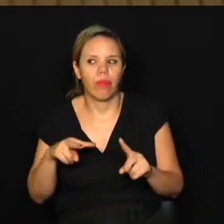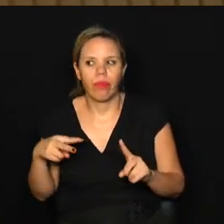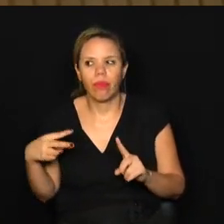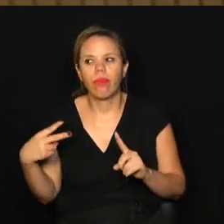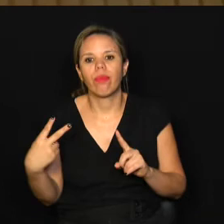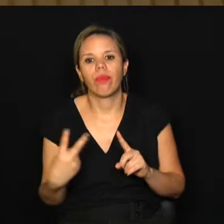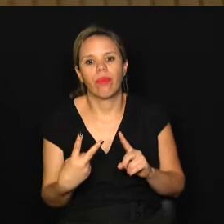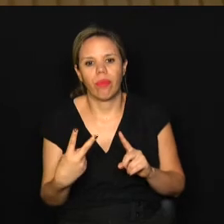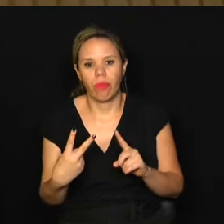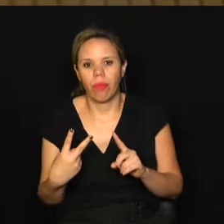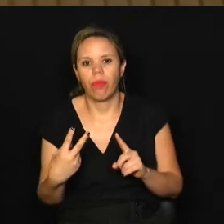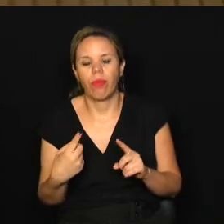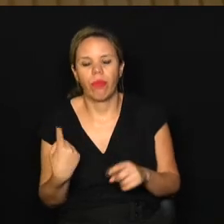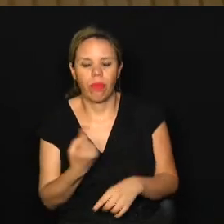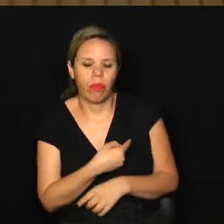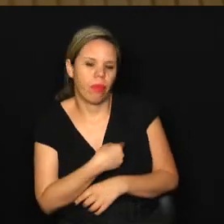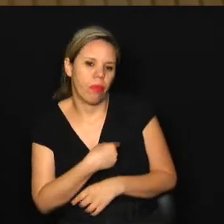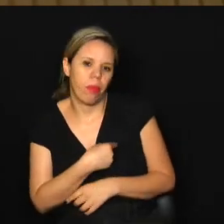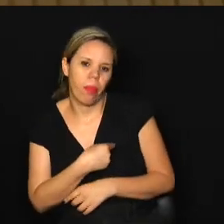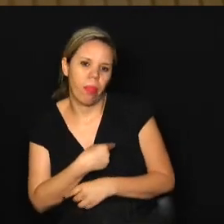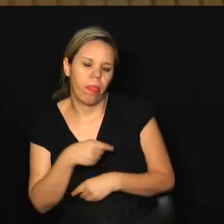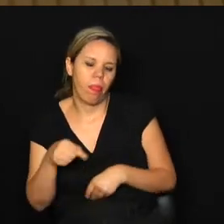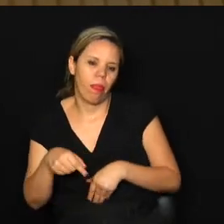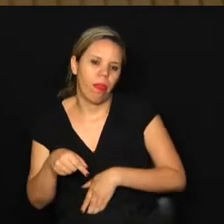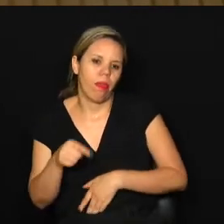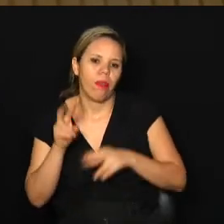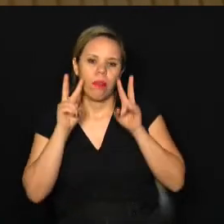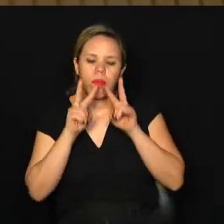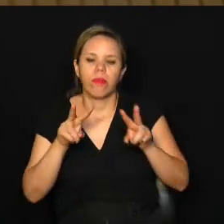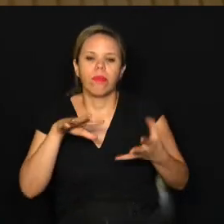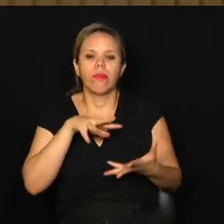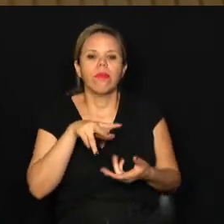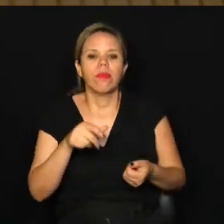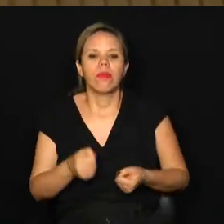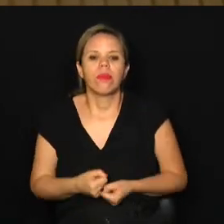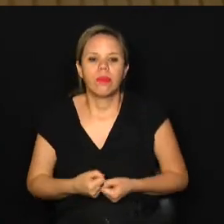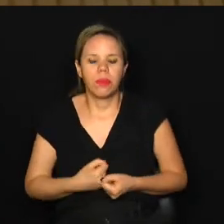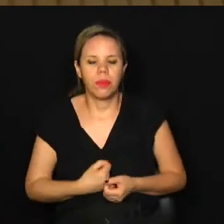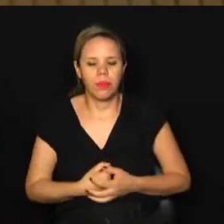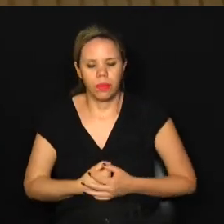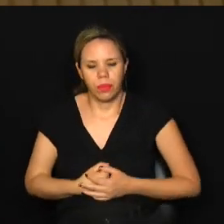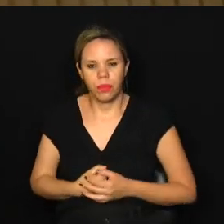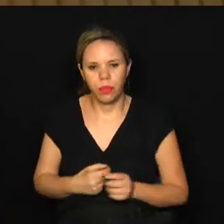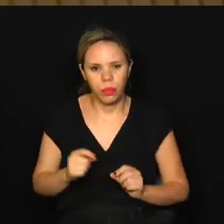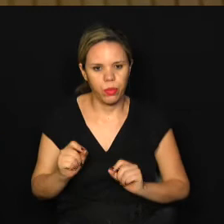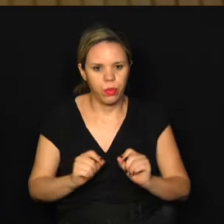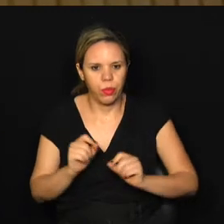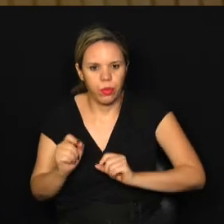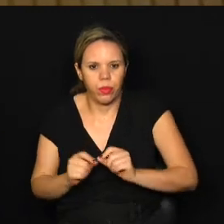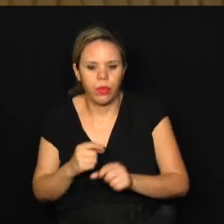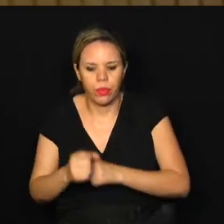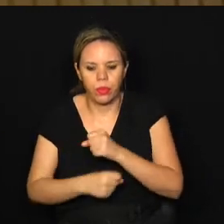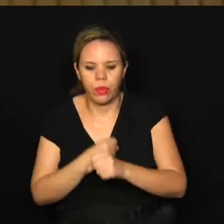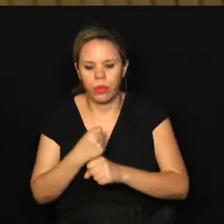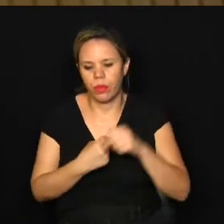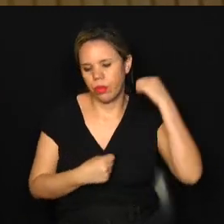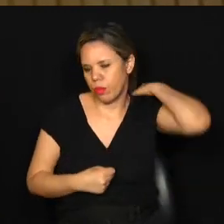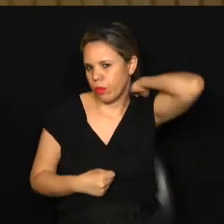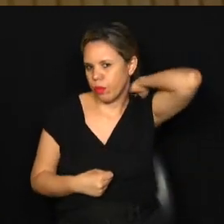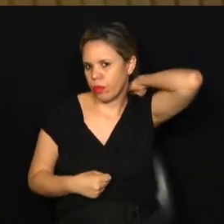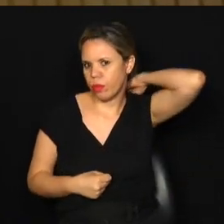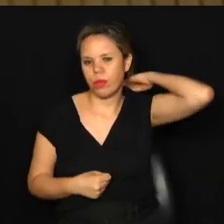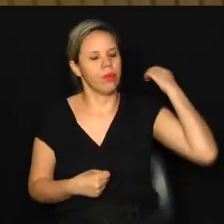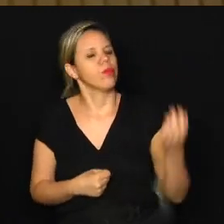expectativa nossa, na visão global, eu diria assim, é que esse ano foi um ano de